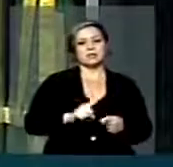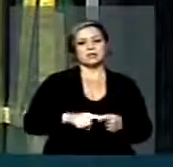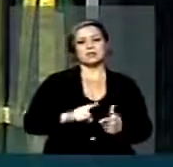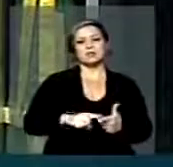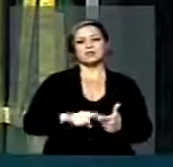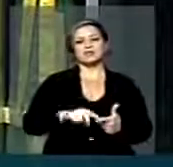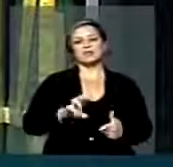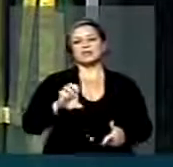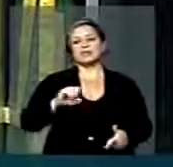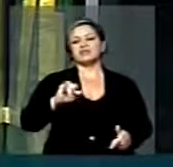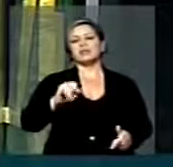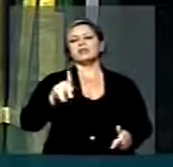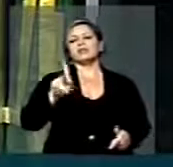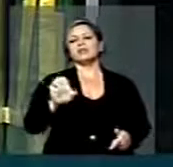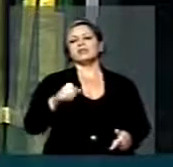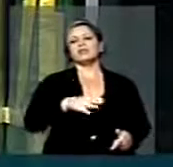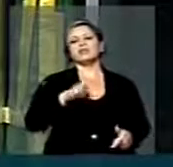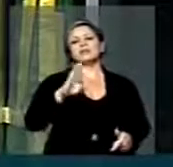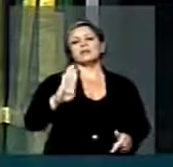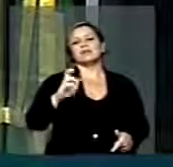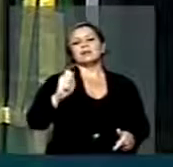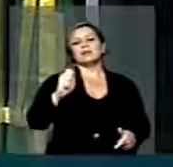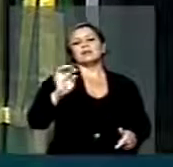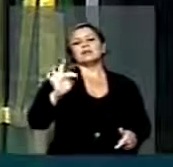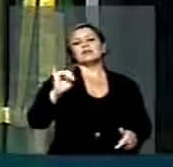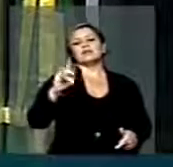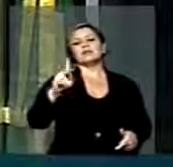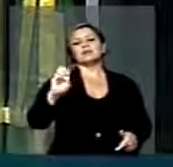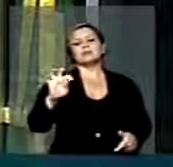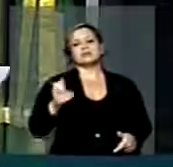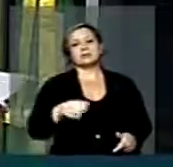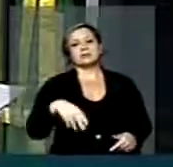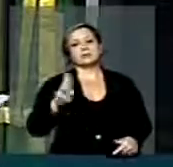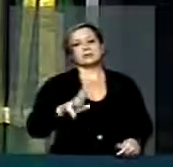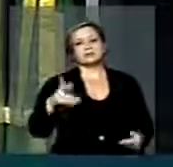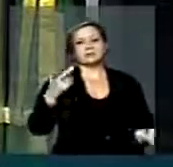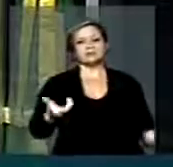Batista, que o utilizou.